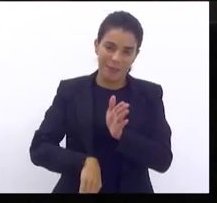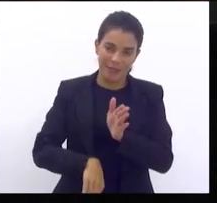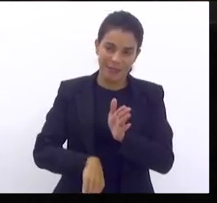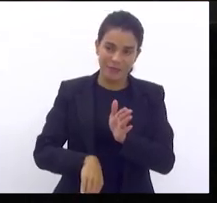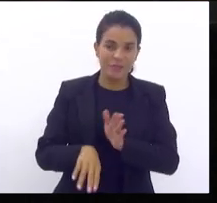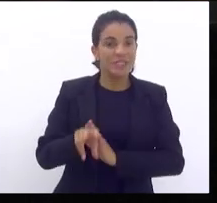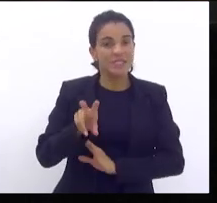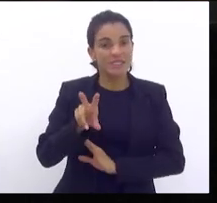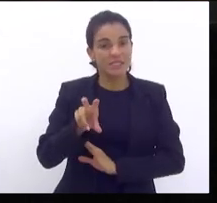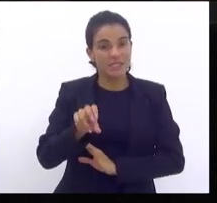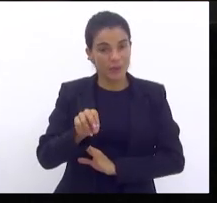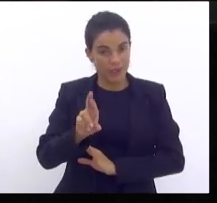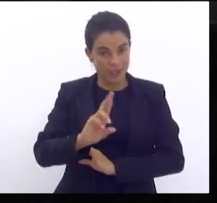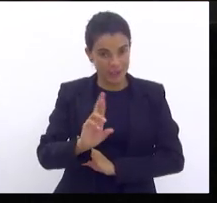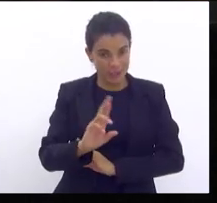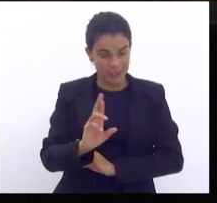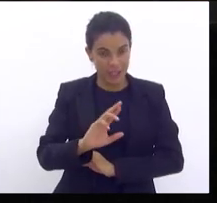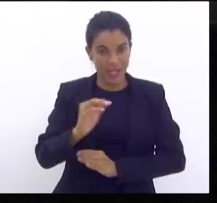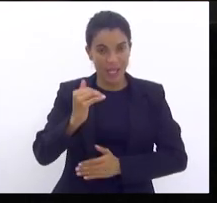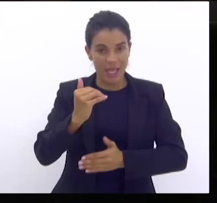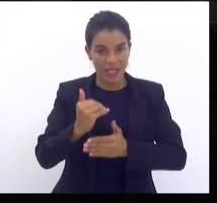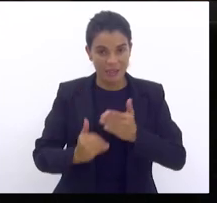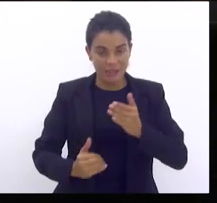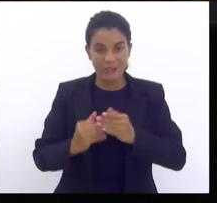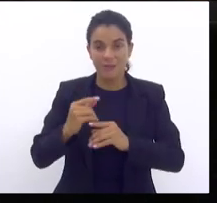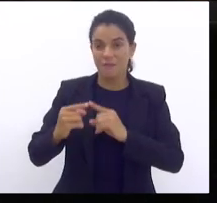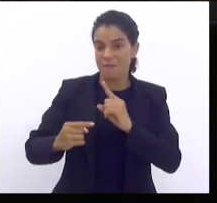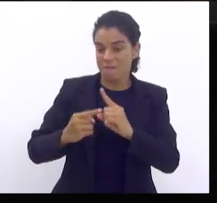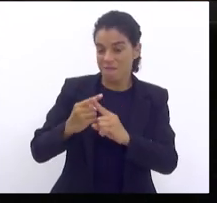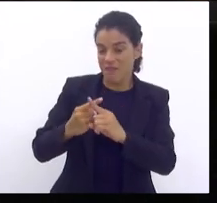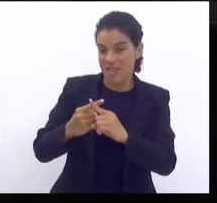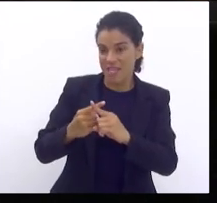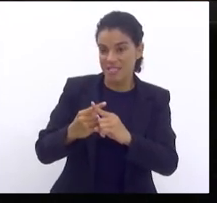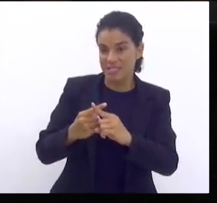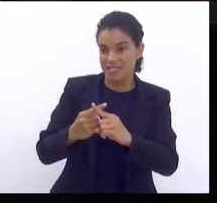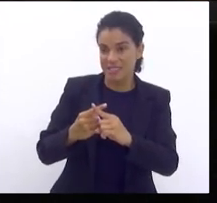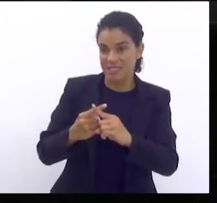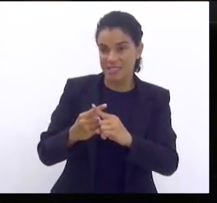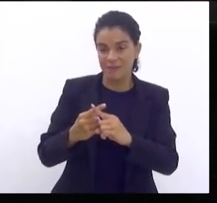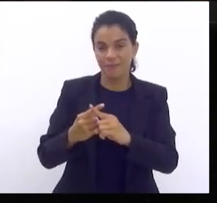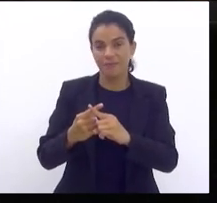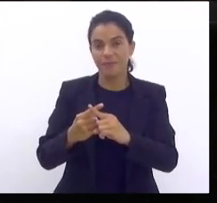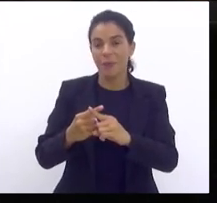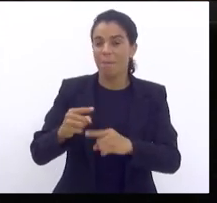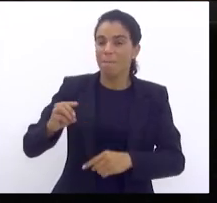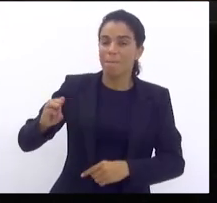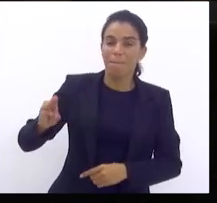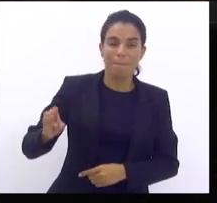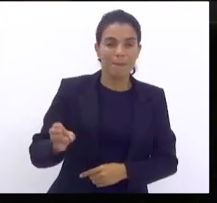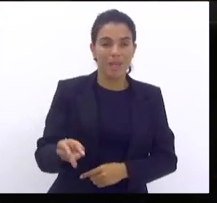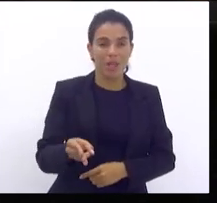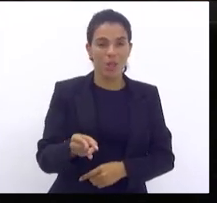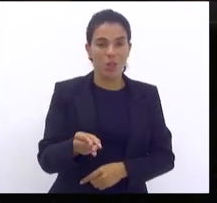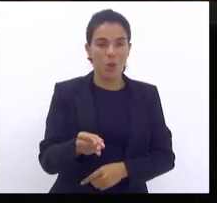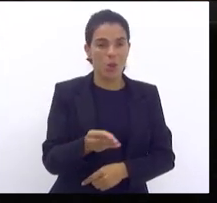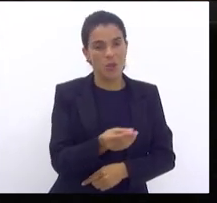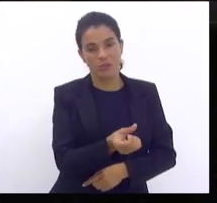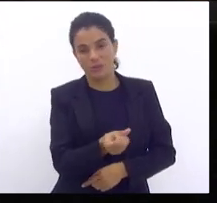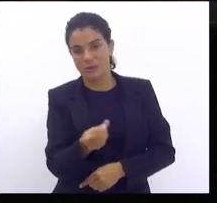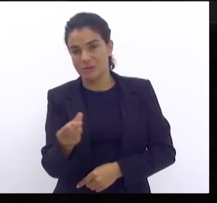R 50 multiplicado por milhões de